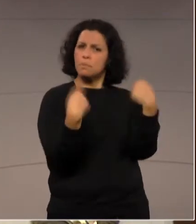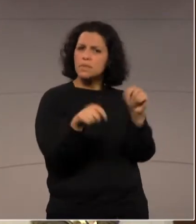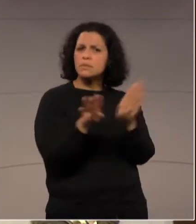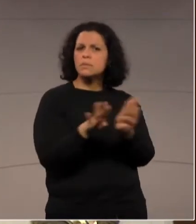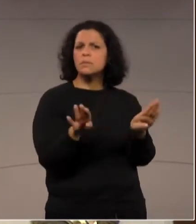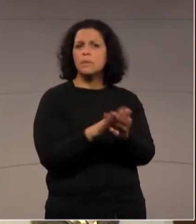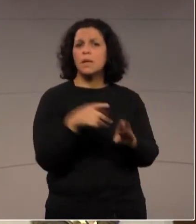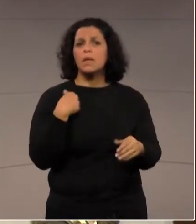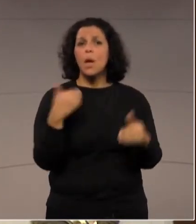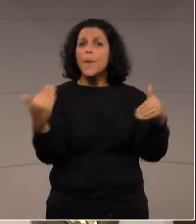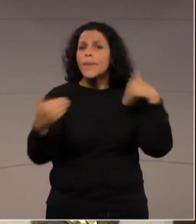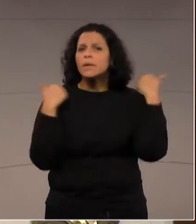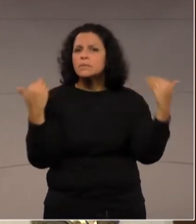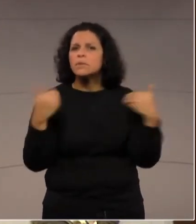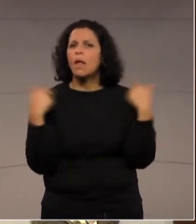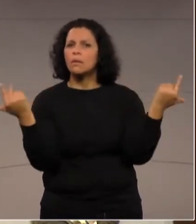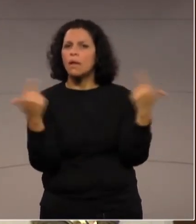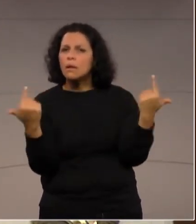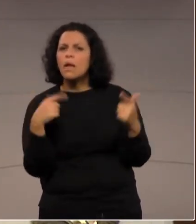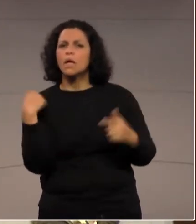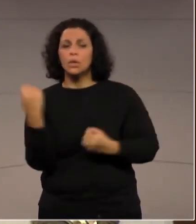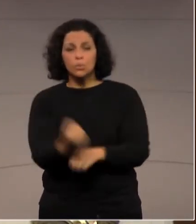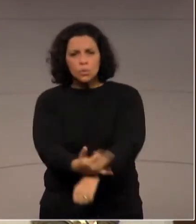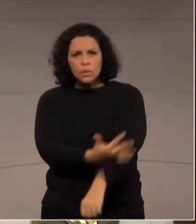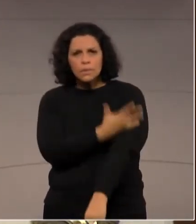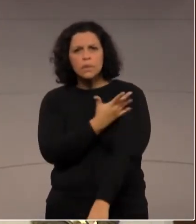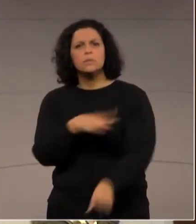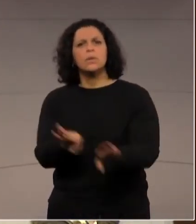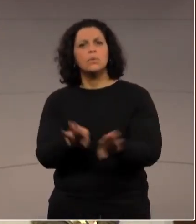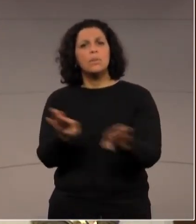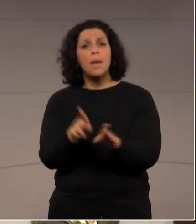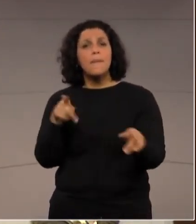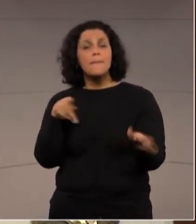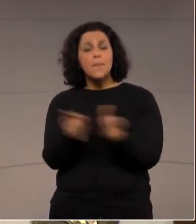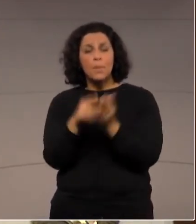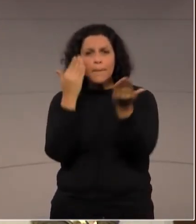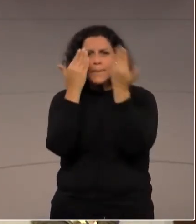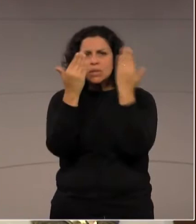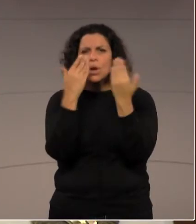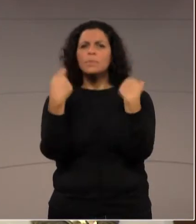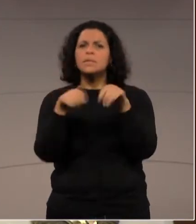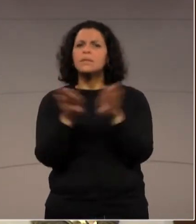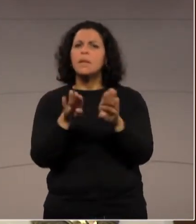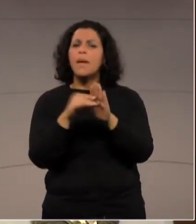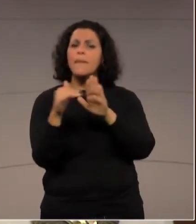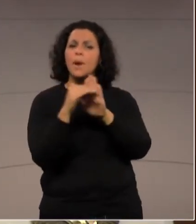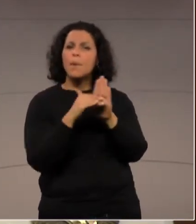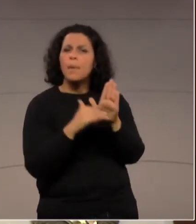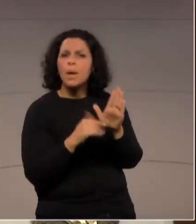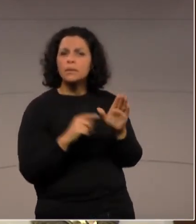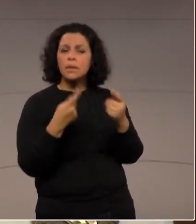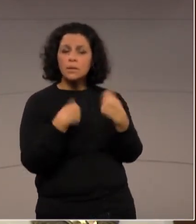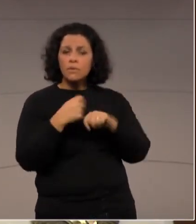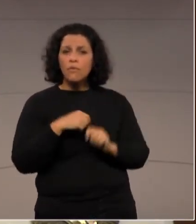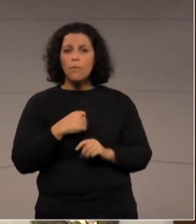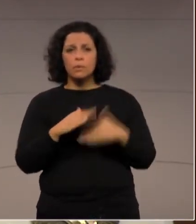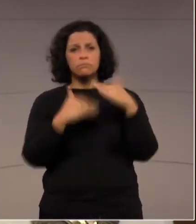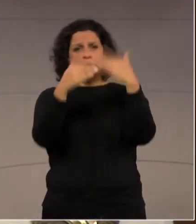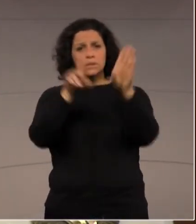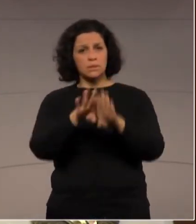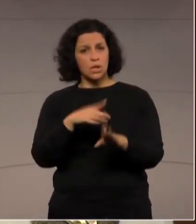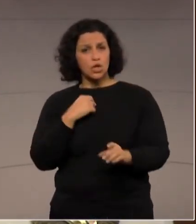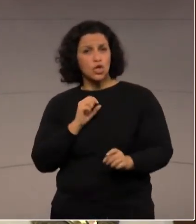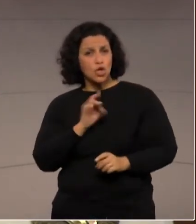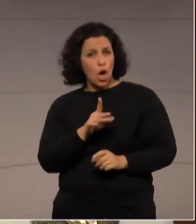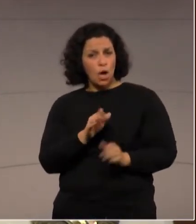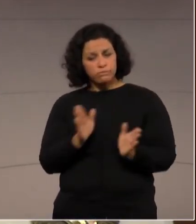o lazer o emocional e psíquico tem que ser considerado no plano desenvolvimento econômico não transferir